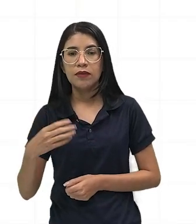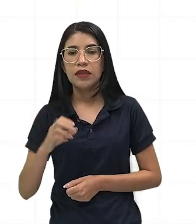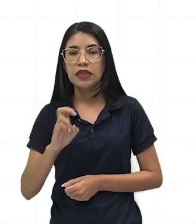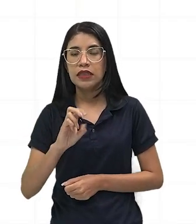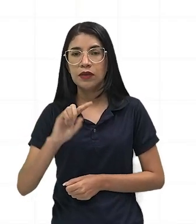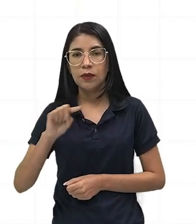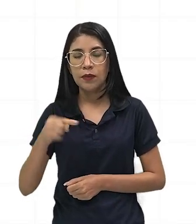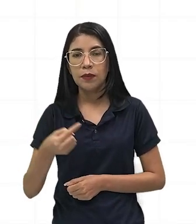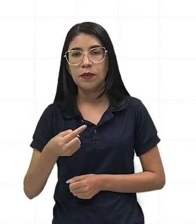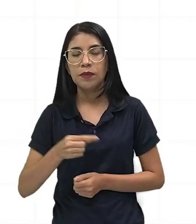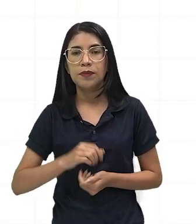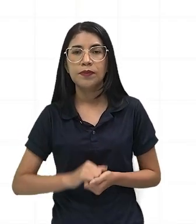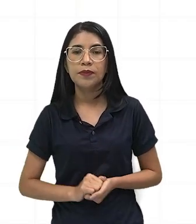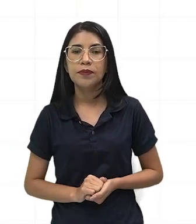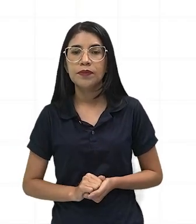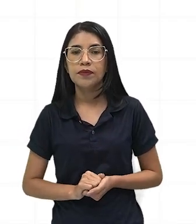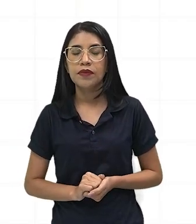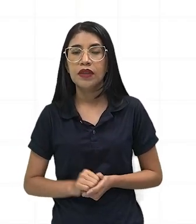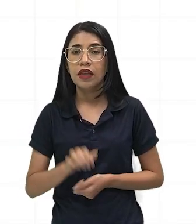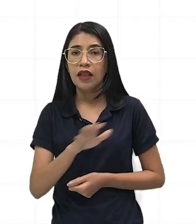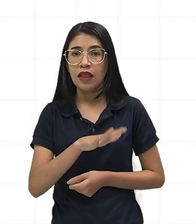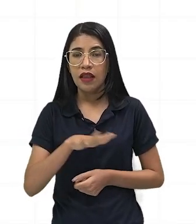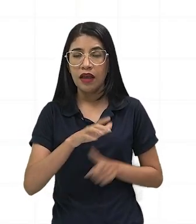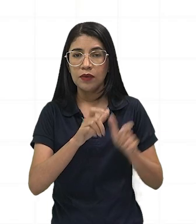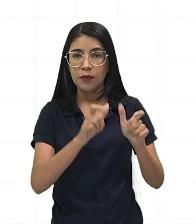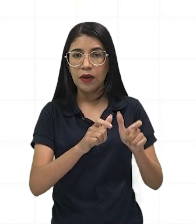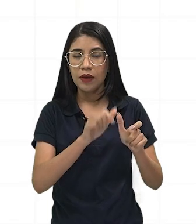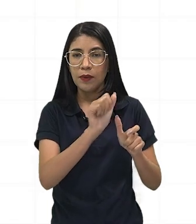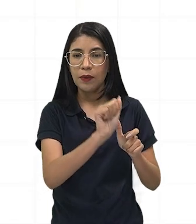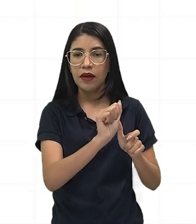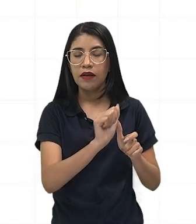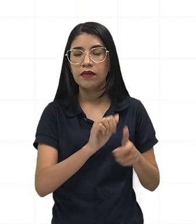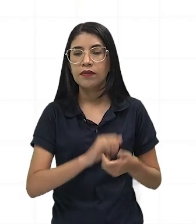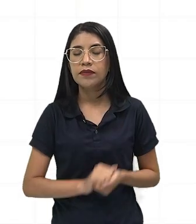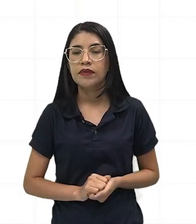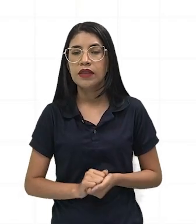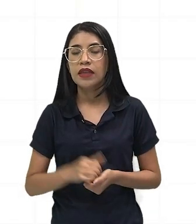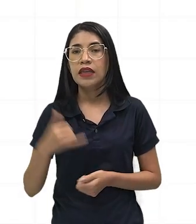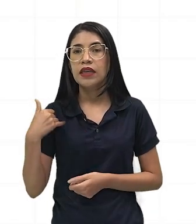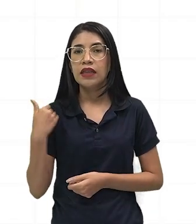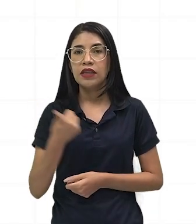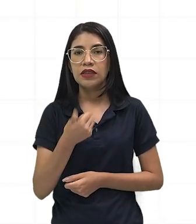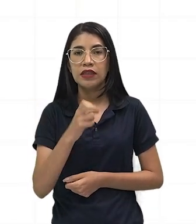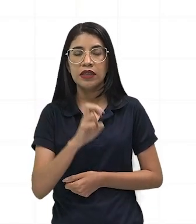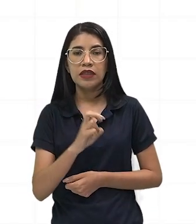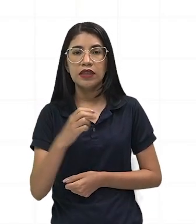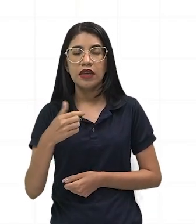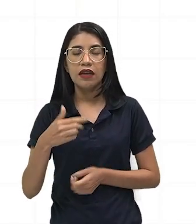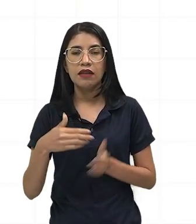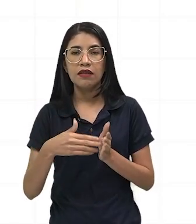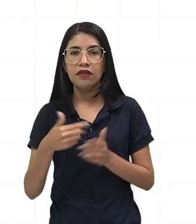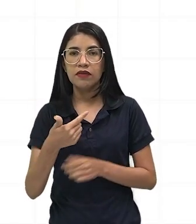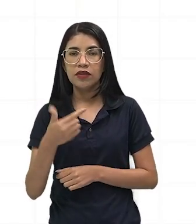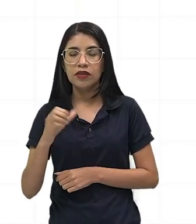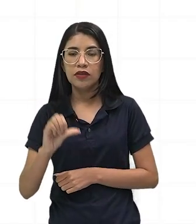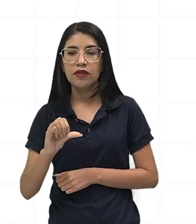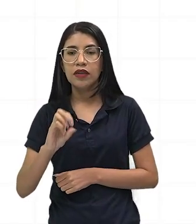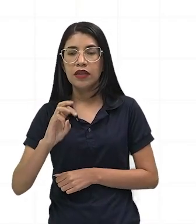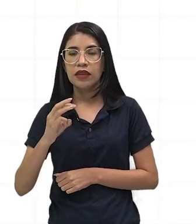5.000. Nesse bairro nós temos, ó, de 15 a 29 anos,